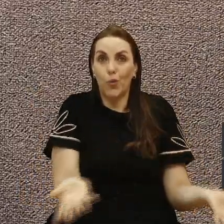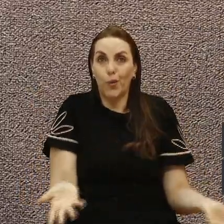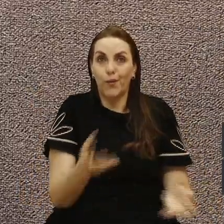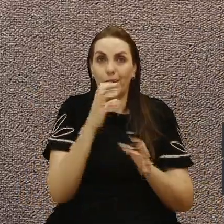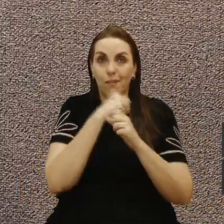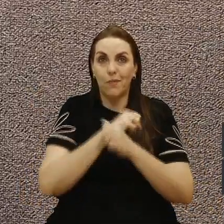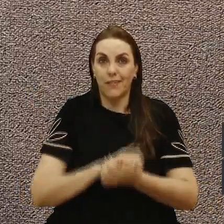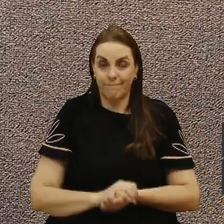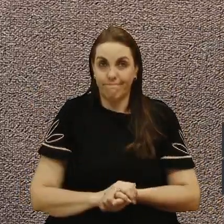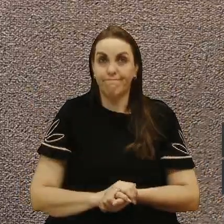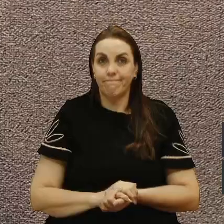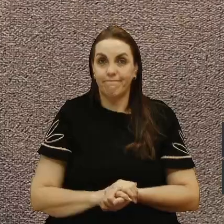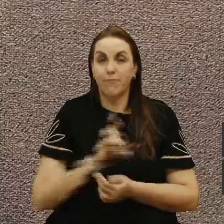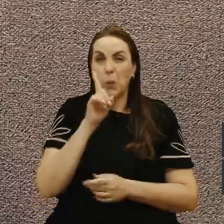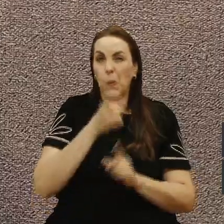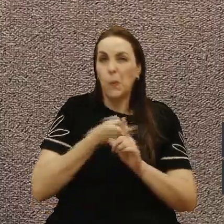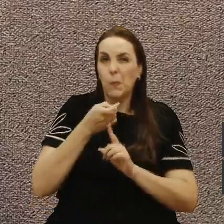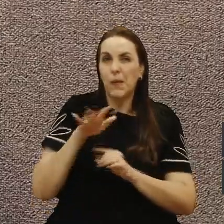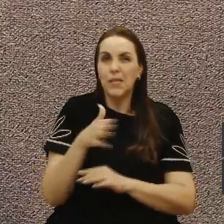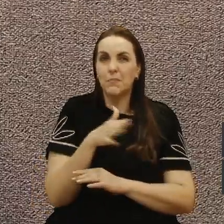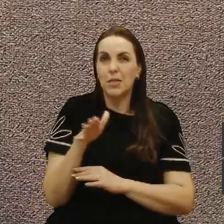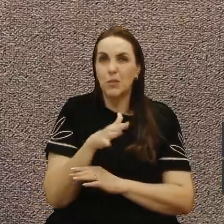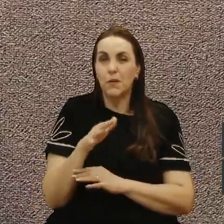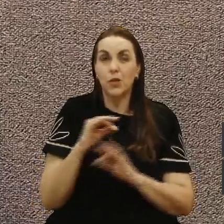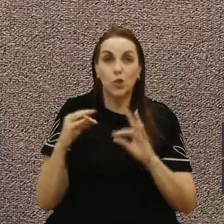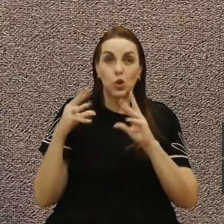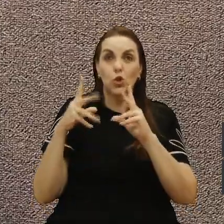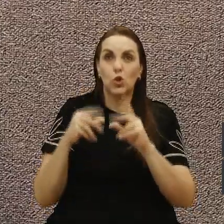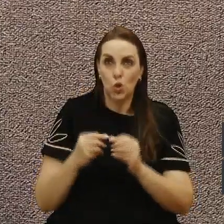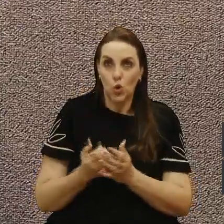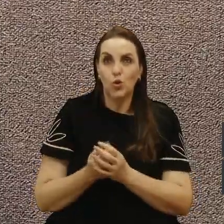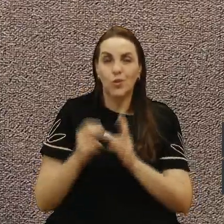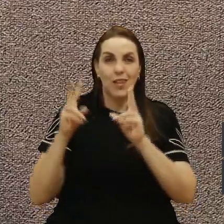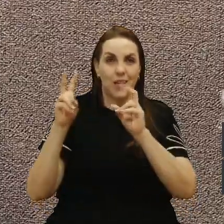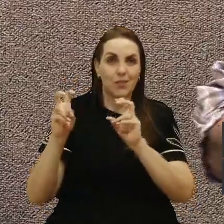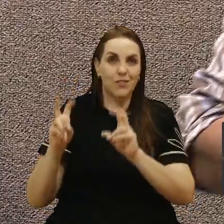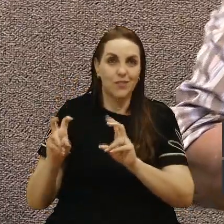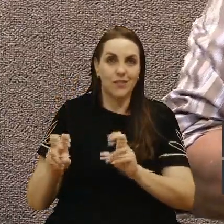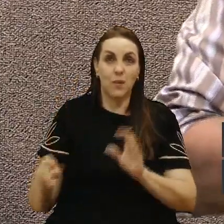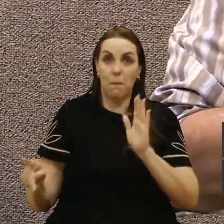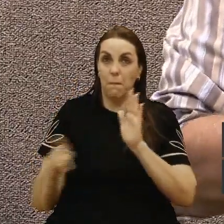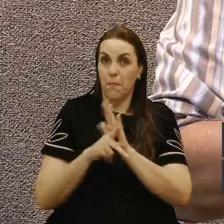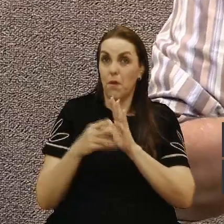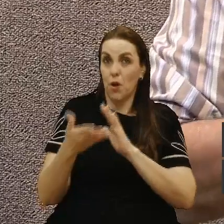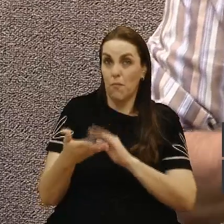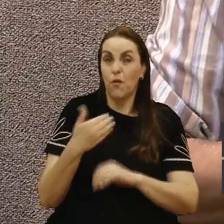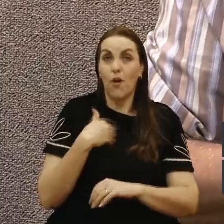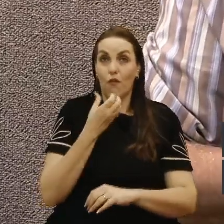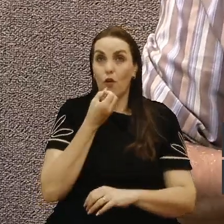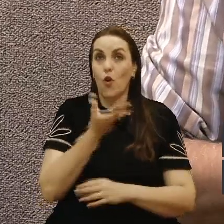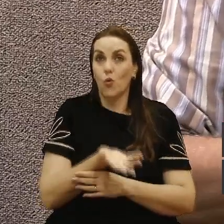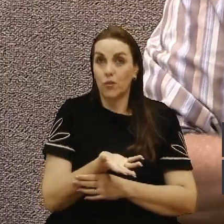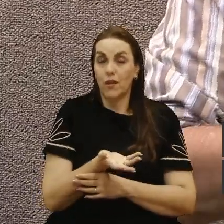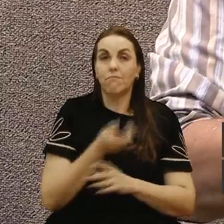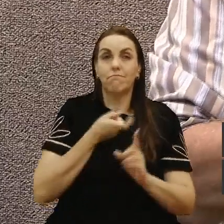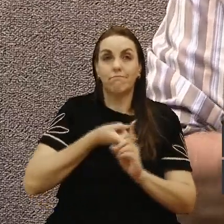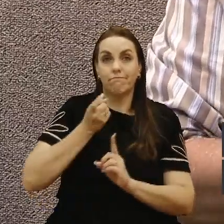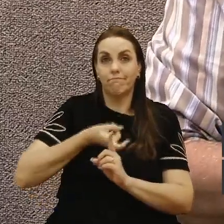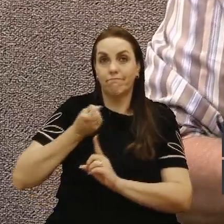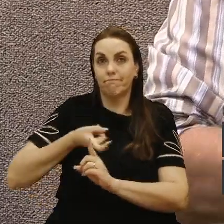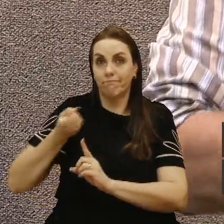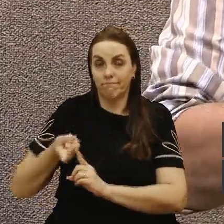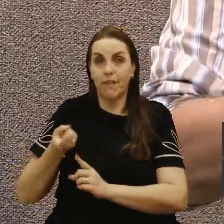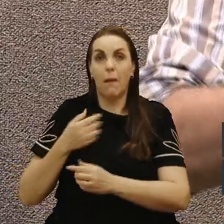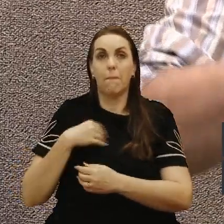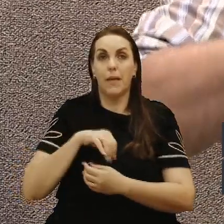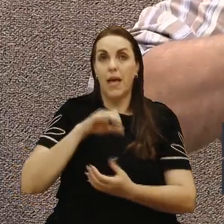Fazia um mês, mais ou menos, até porque todos aqui puxaram alguns assuntos próprios, eu vou contar que todo mês a minha esposa tratava um gato